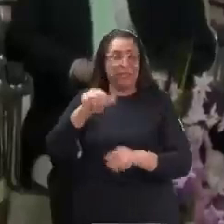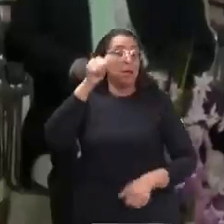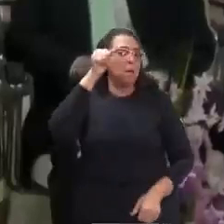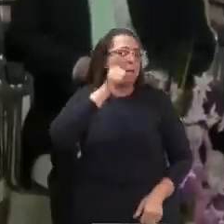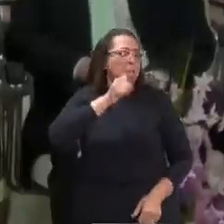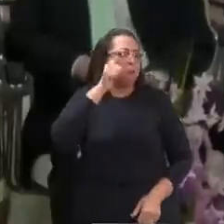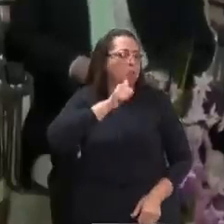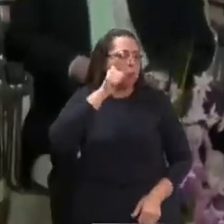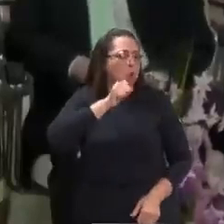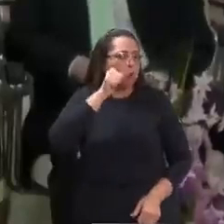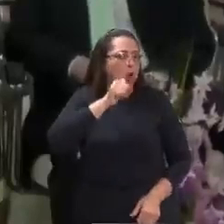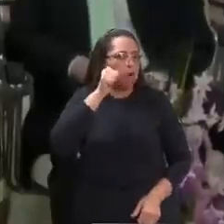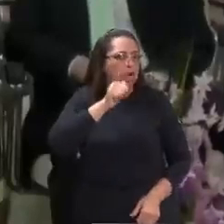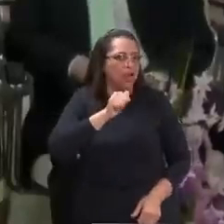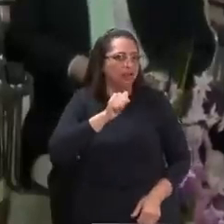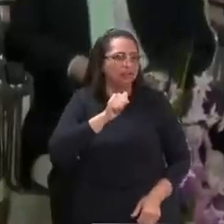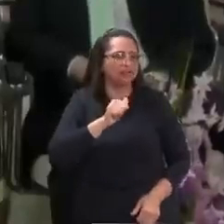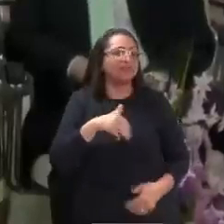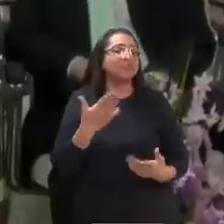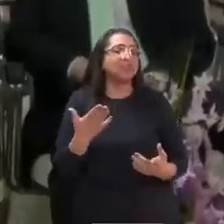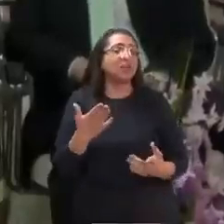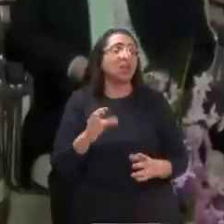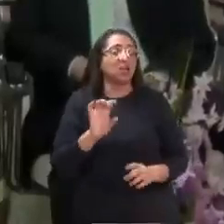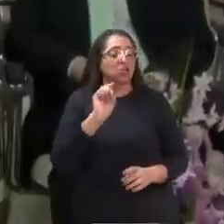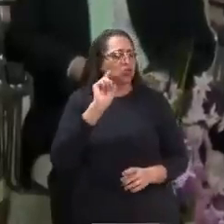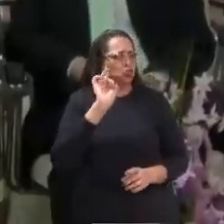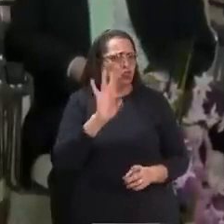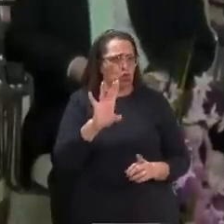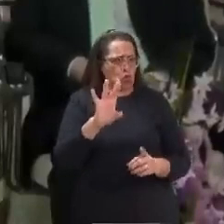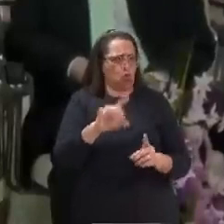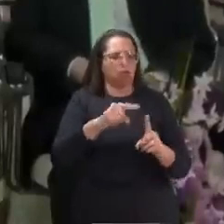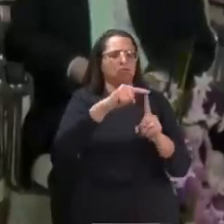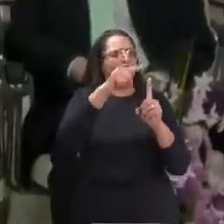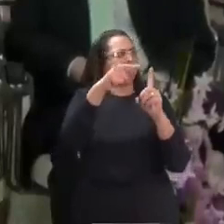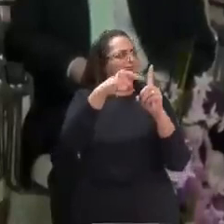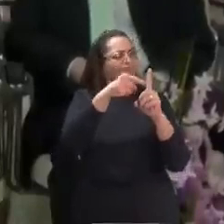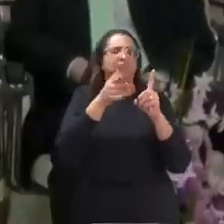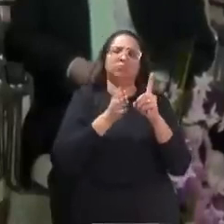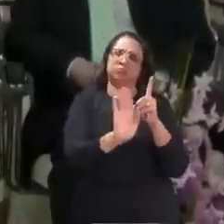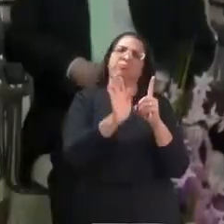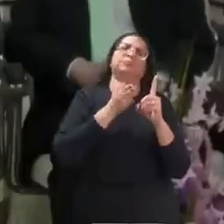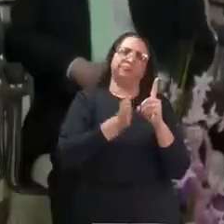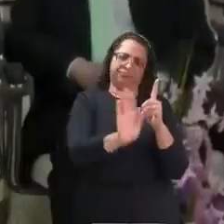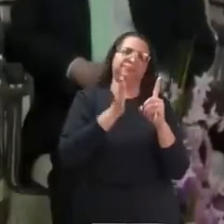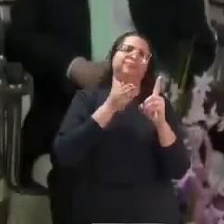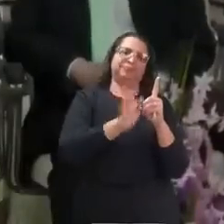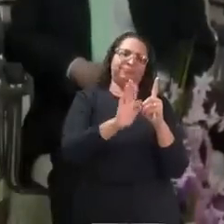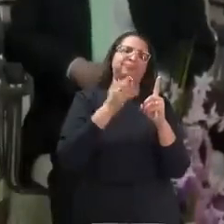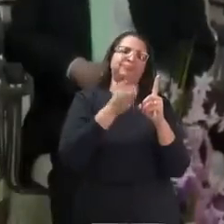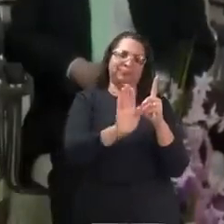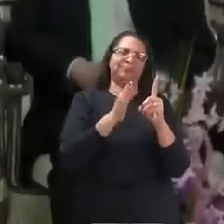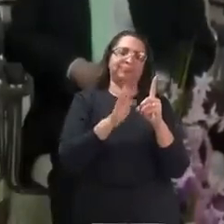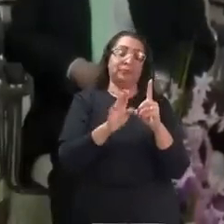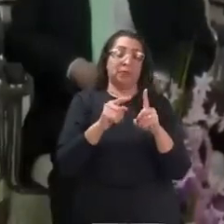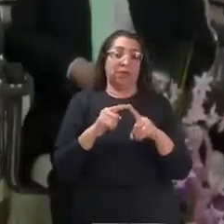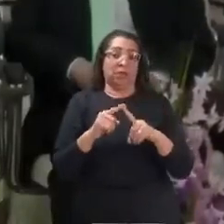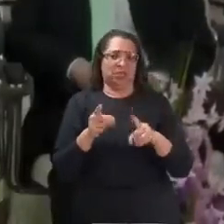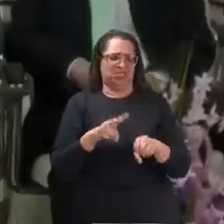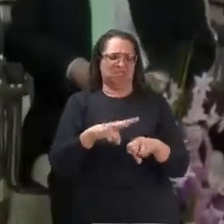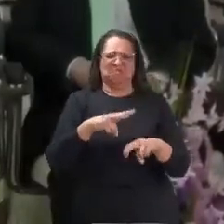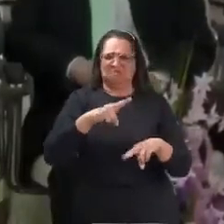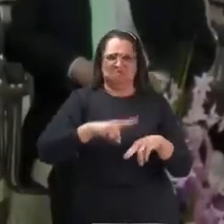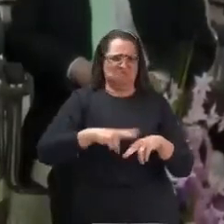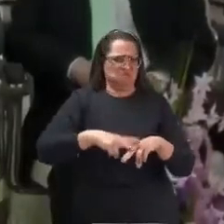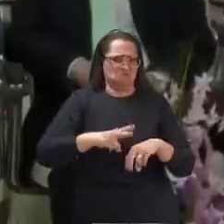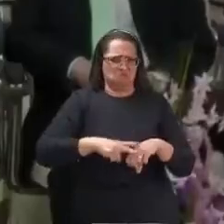Mulher só tem valor se tiver filhos. E olhe lá. Se for viúva, não